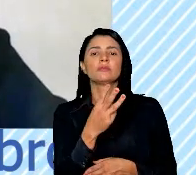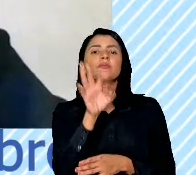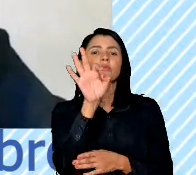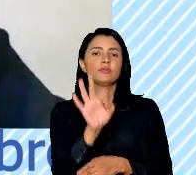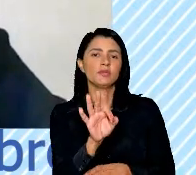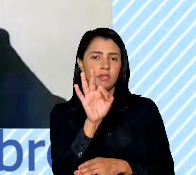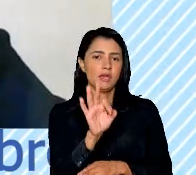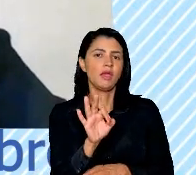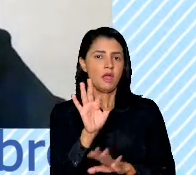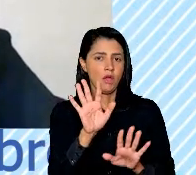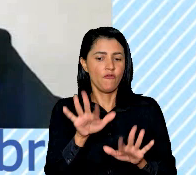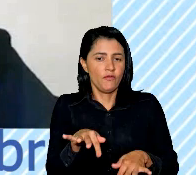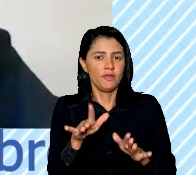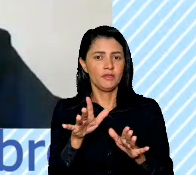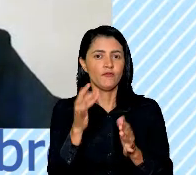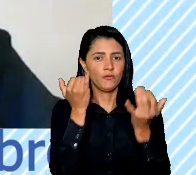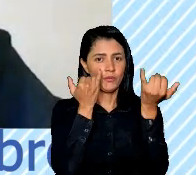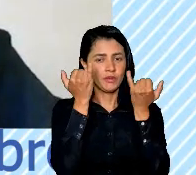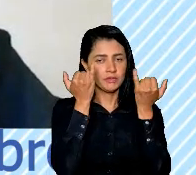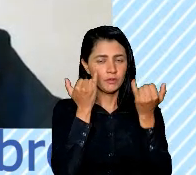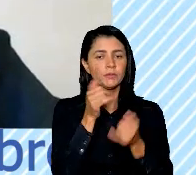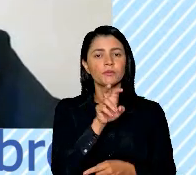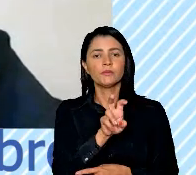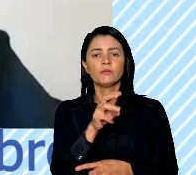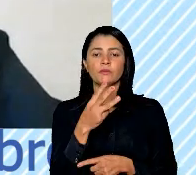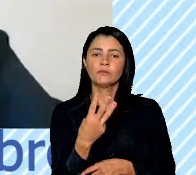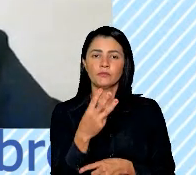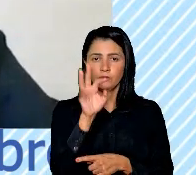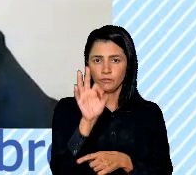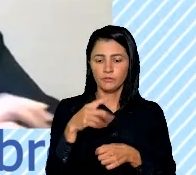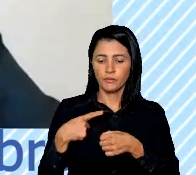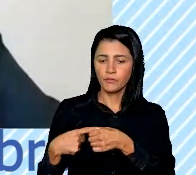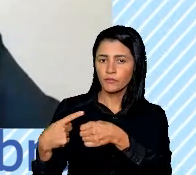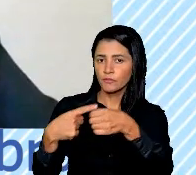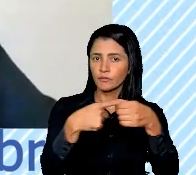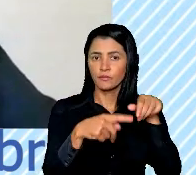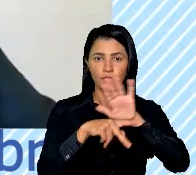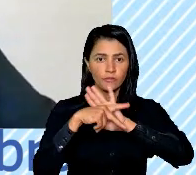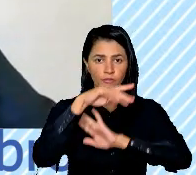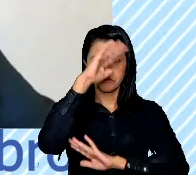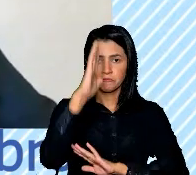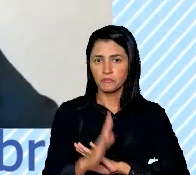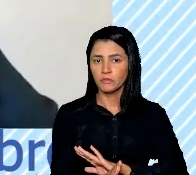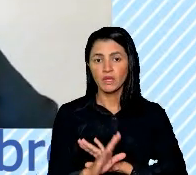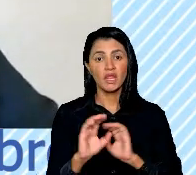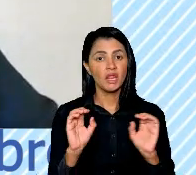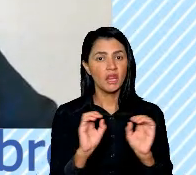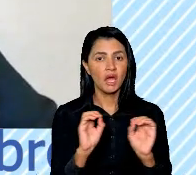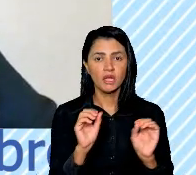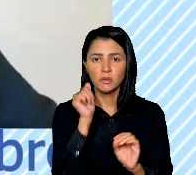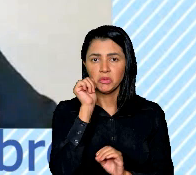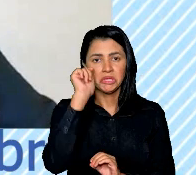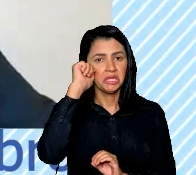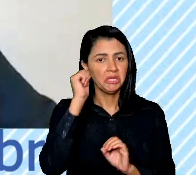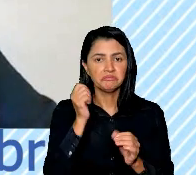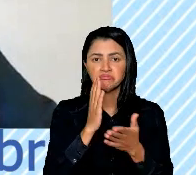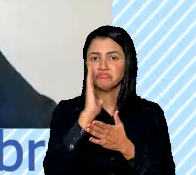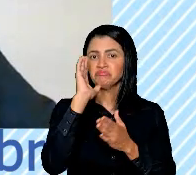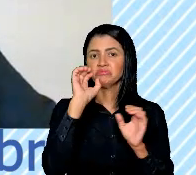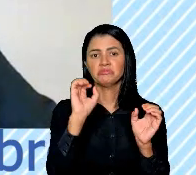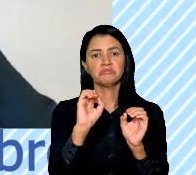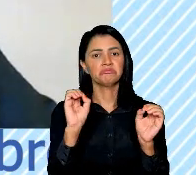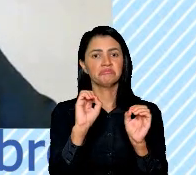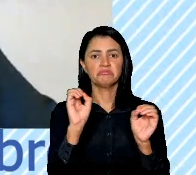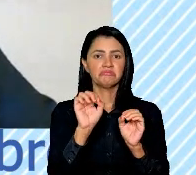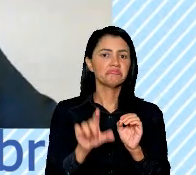fecho essa parte dos dados, em 53% das cidades brasileiras, nenhuma mulher negra foi eleita. Com relação à raça,